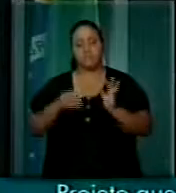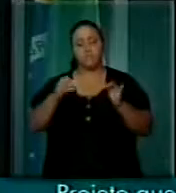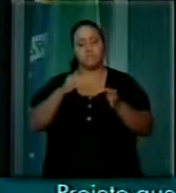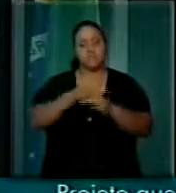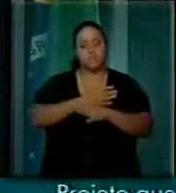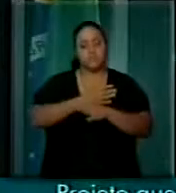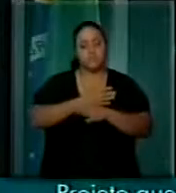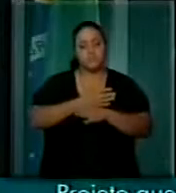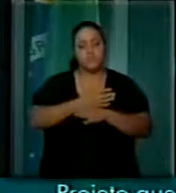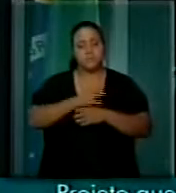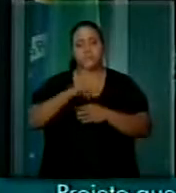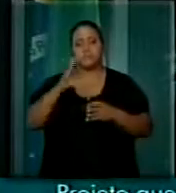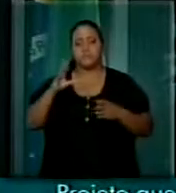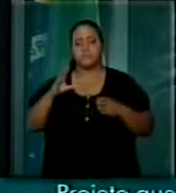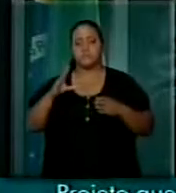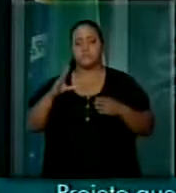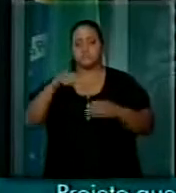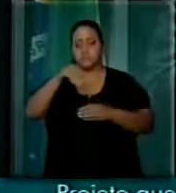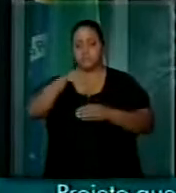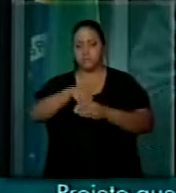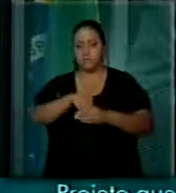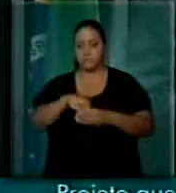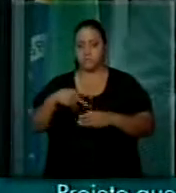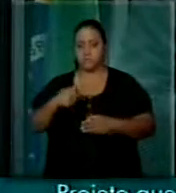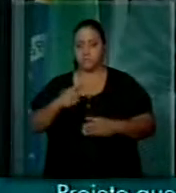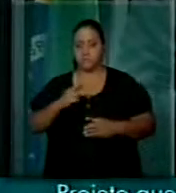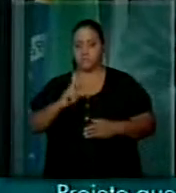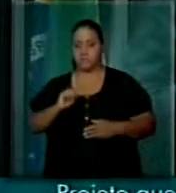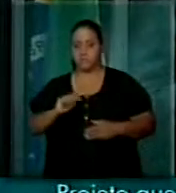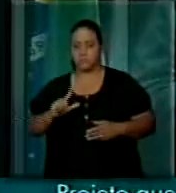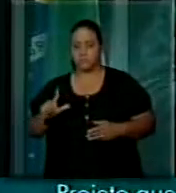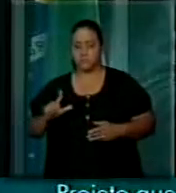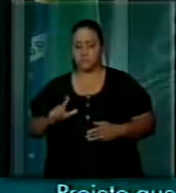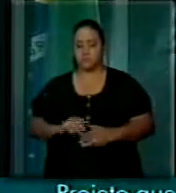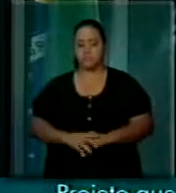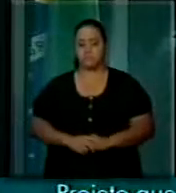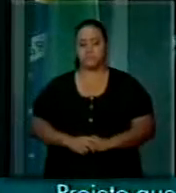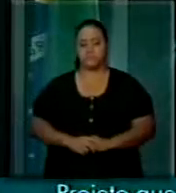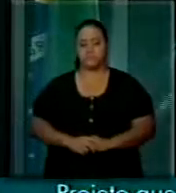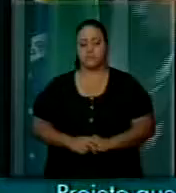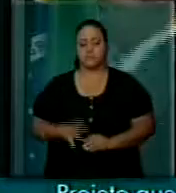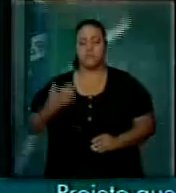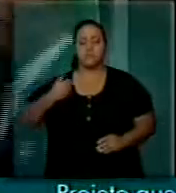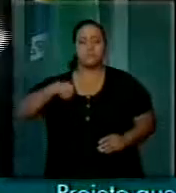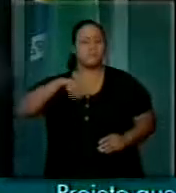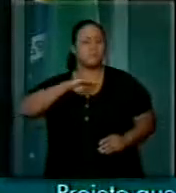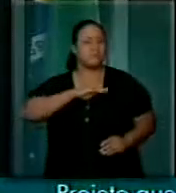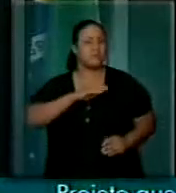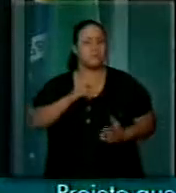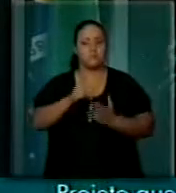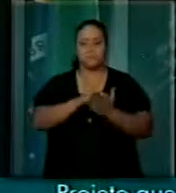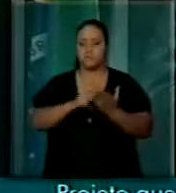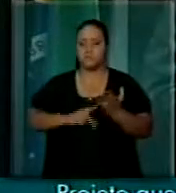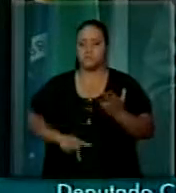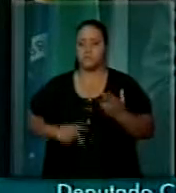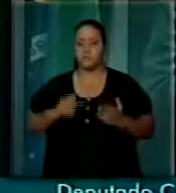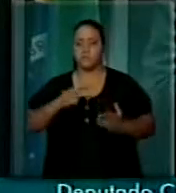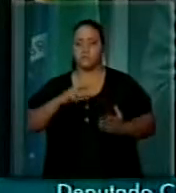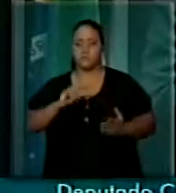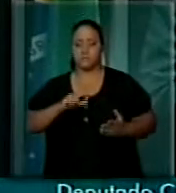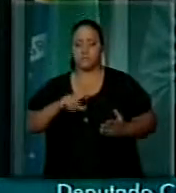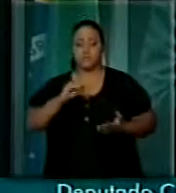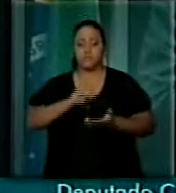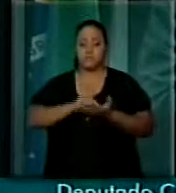Concluímos a votação do pré-sal, de todos os projetos do pré-sal.